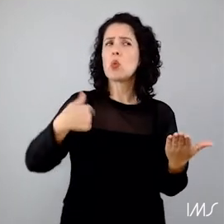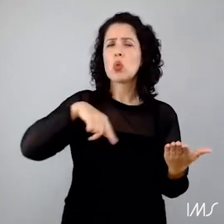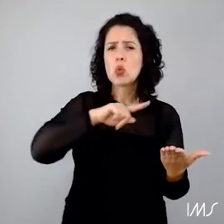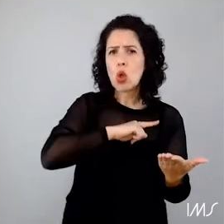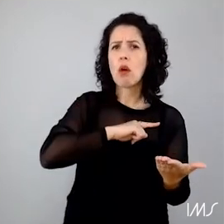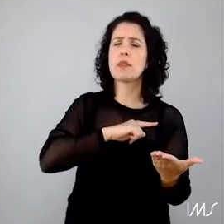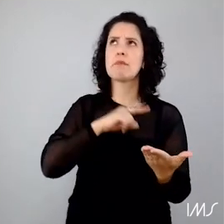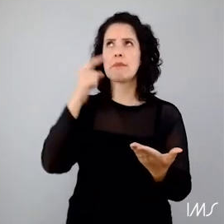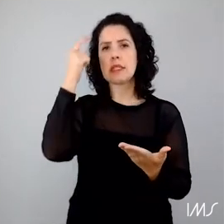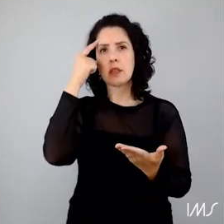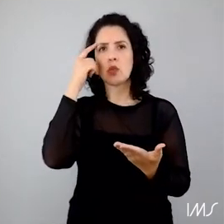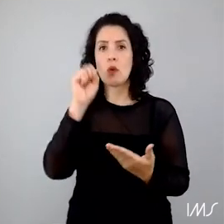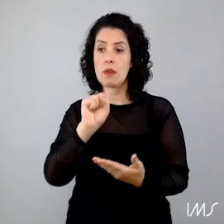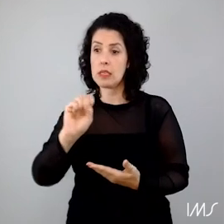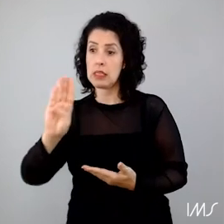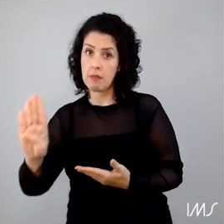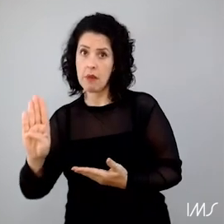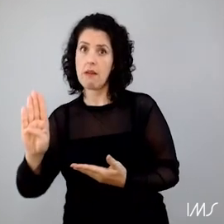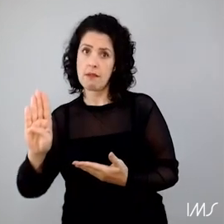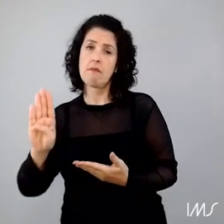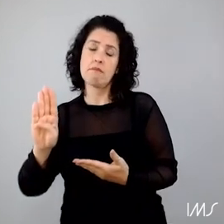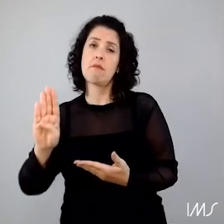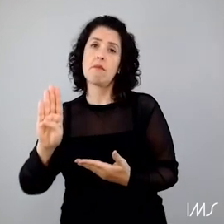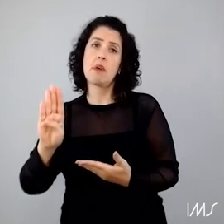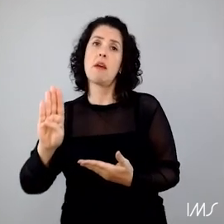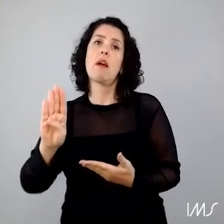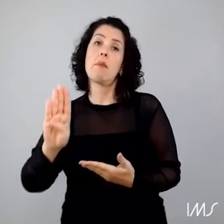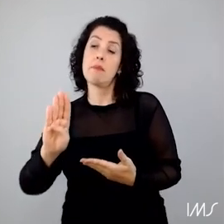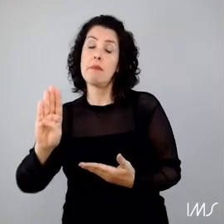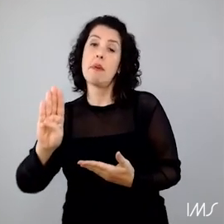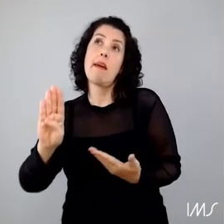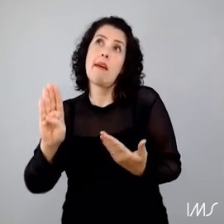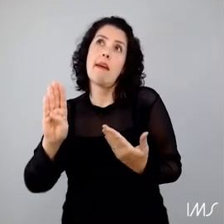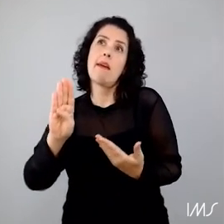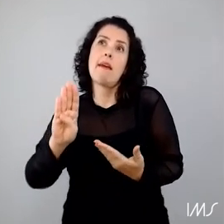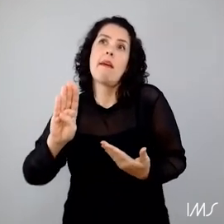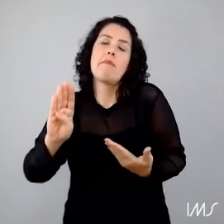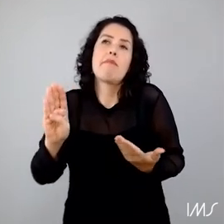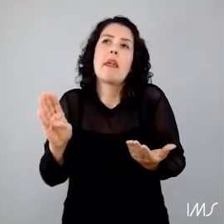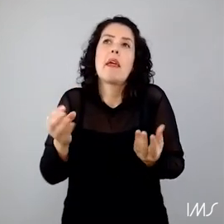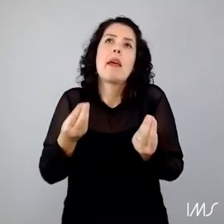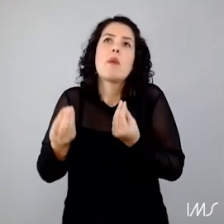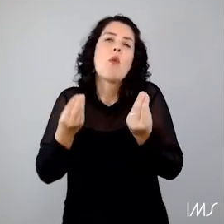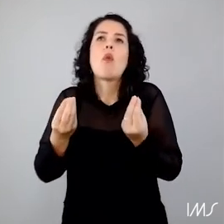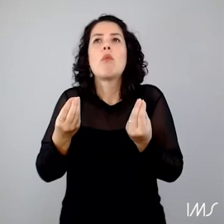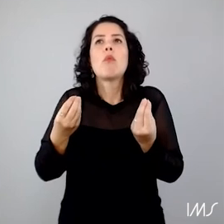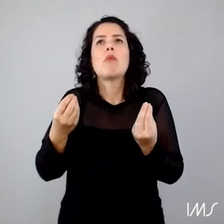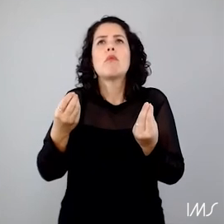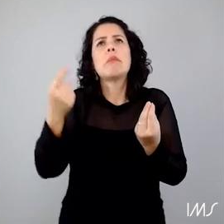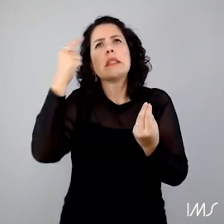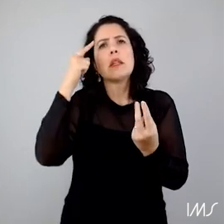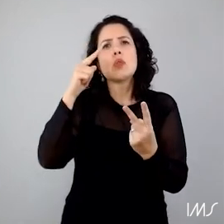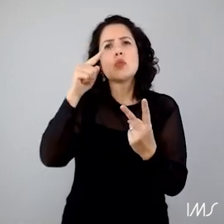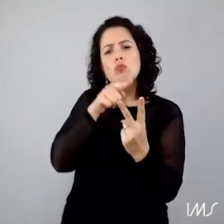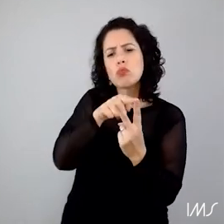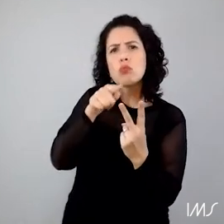quer dizer, desses arquivos, e no caso dela, em duas dimensões, né, no sentido da sua criação fotográfica, no sentido da sua produção intelectual,